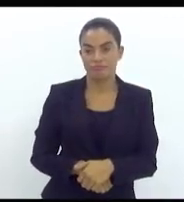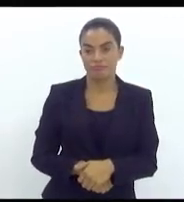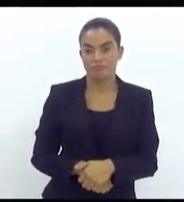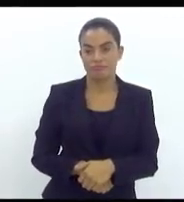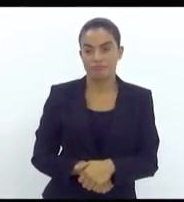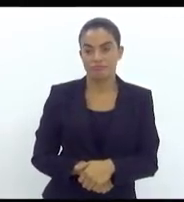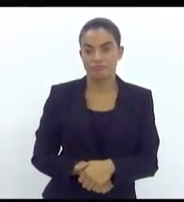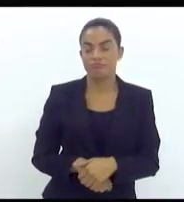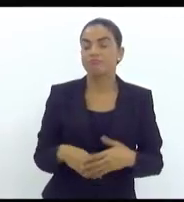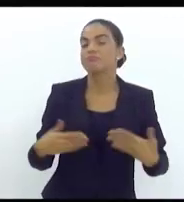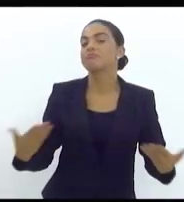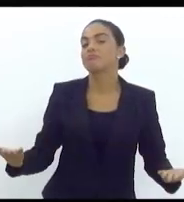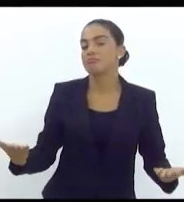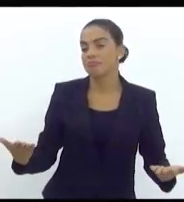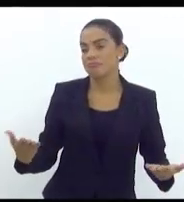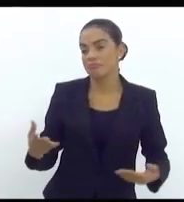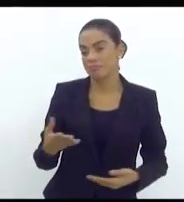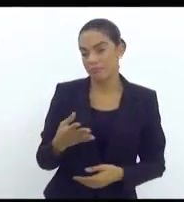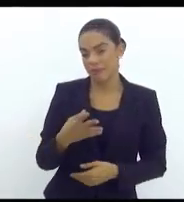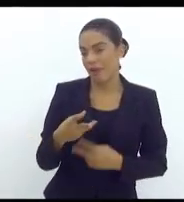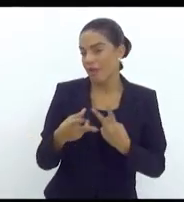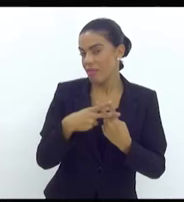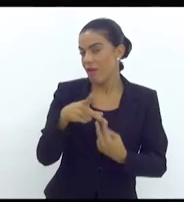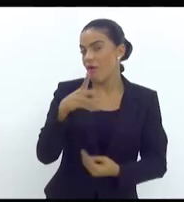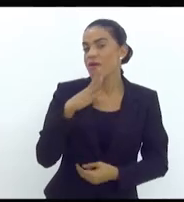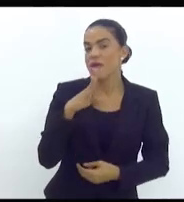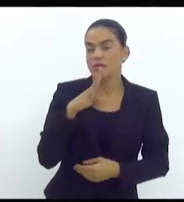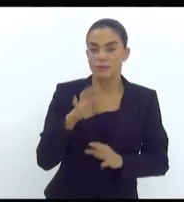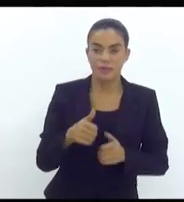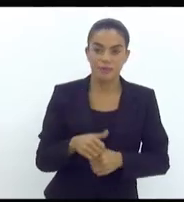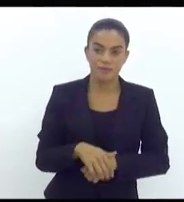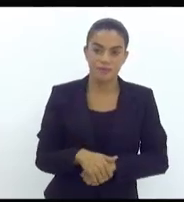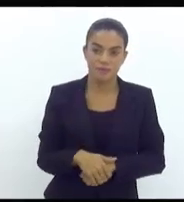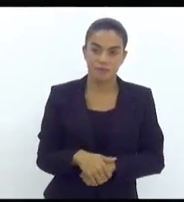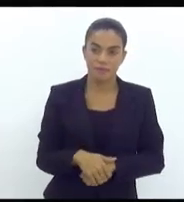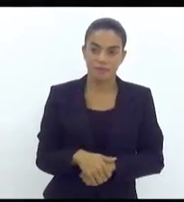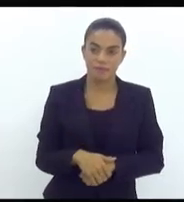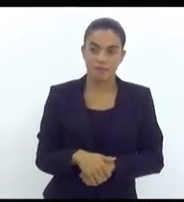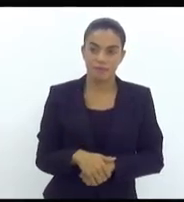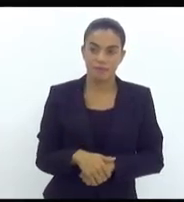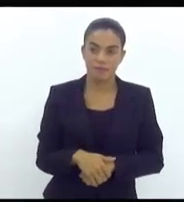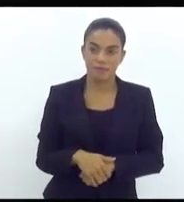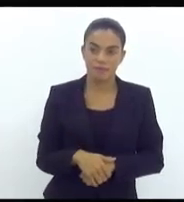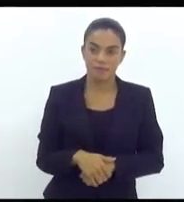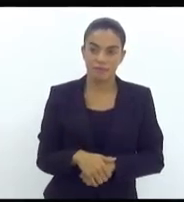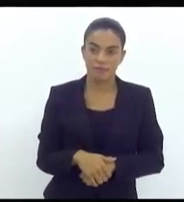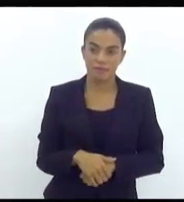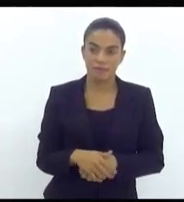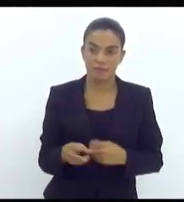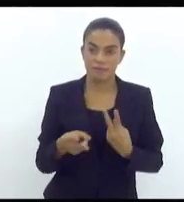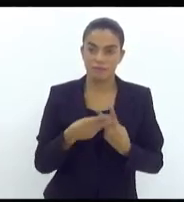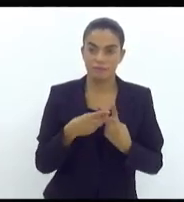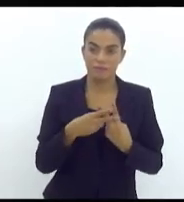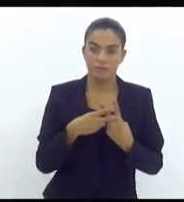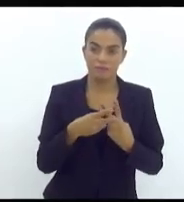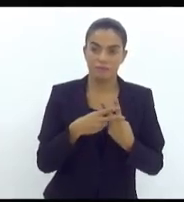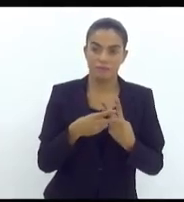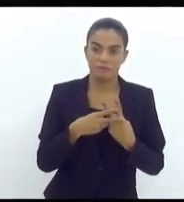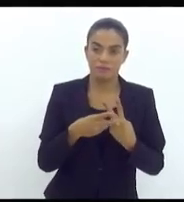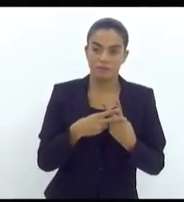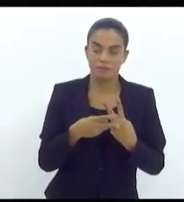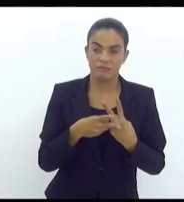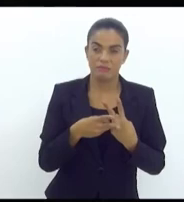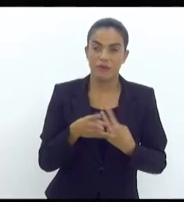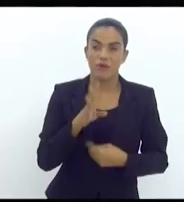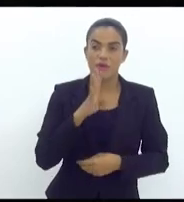cadeia que vossa excelência conhece muito bem diga-se de passagem cadeia que vossa